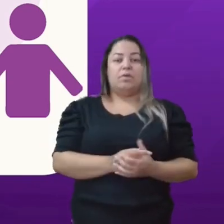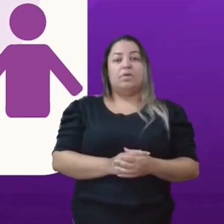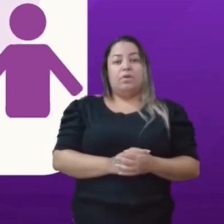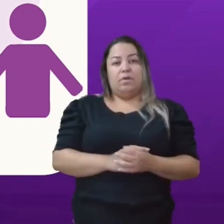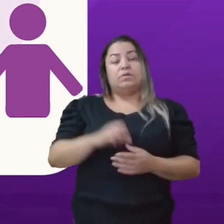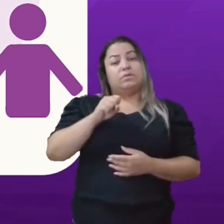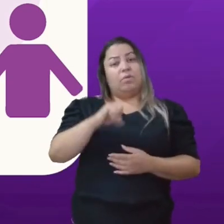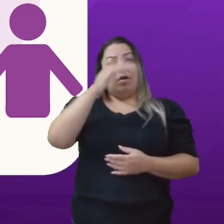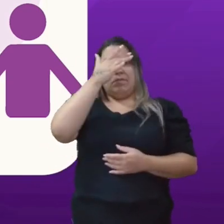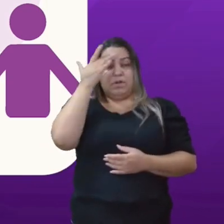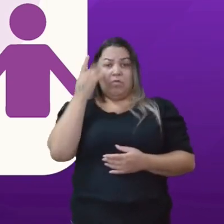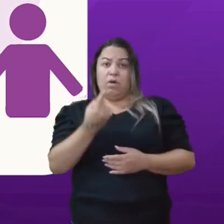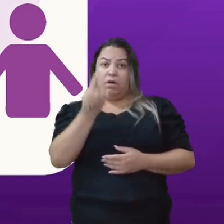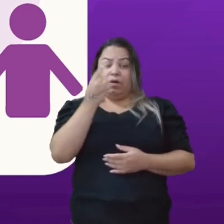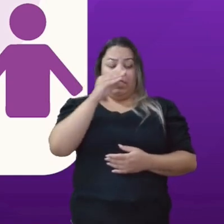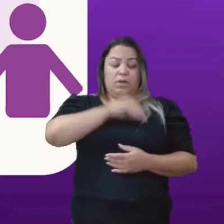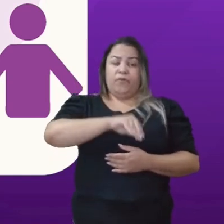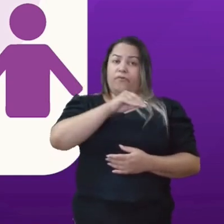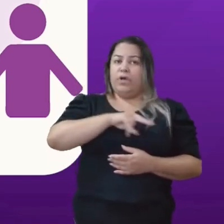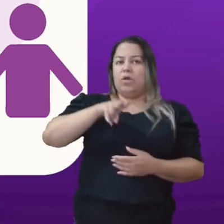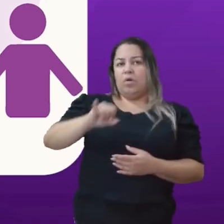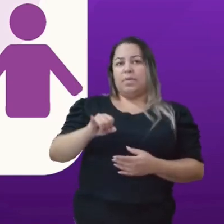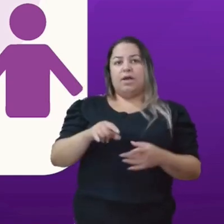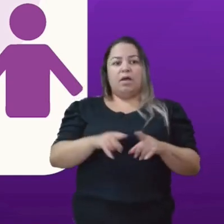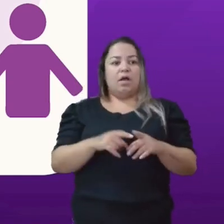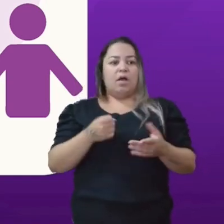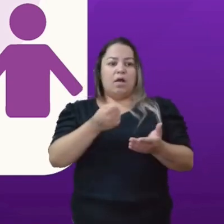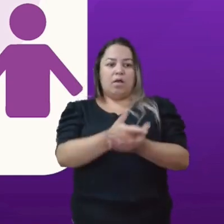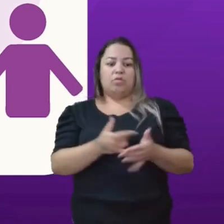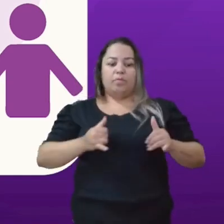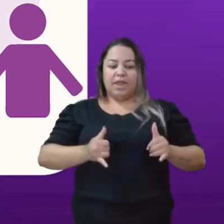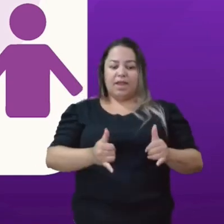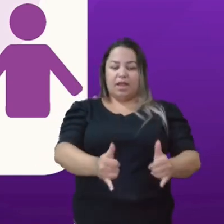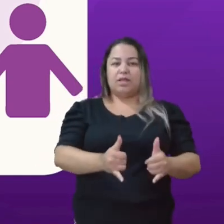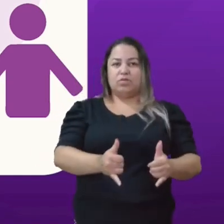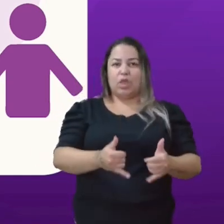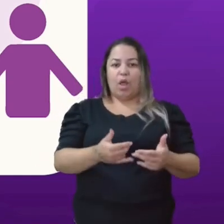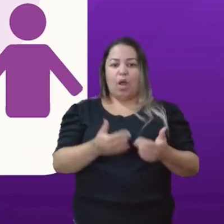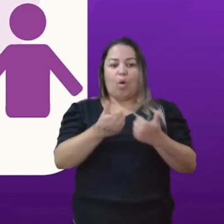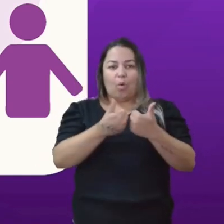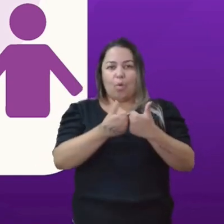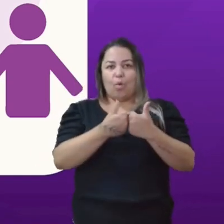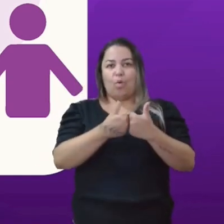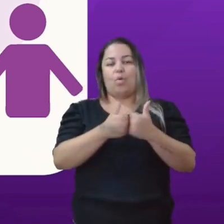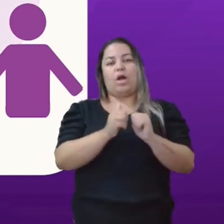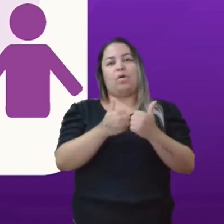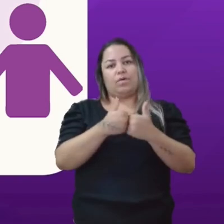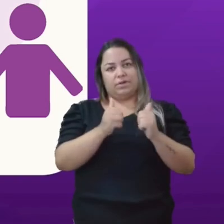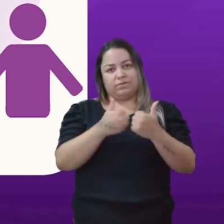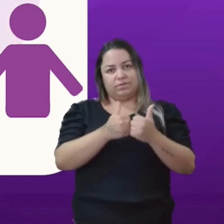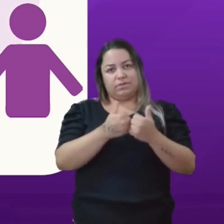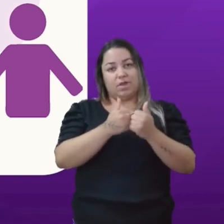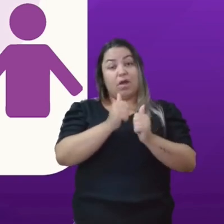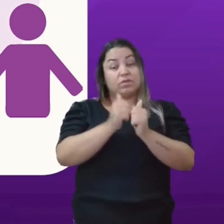pessoa que ganha um salário mínimo vai comprar um pacote de arroz no mercado, ela vai pagar, em termos de tributação, a mesma coisa que uma pessoa